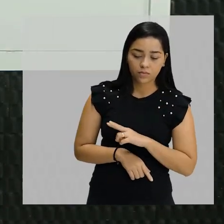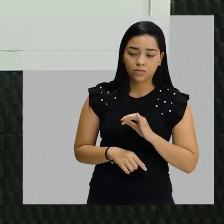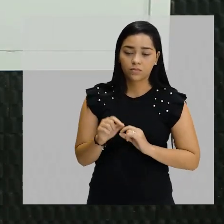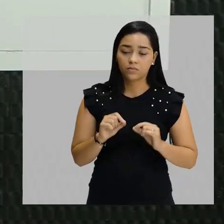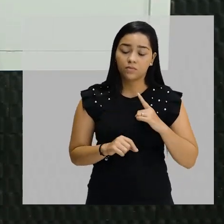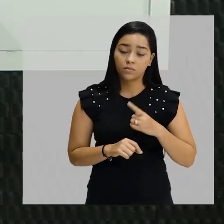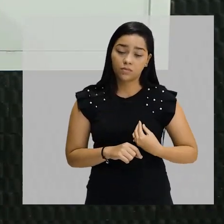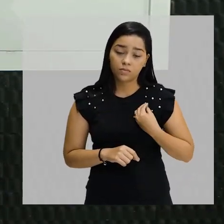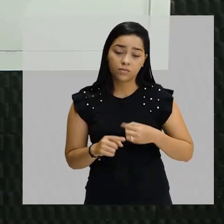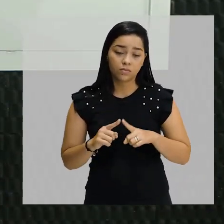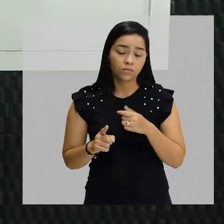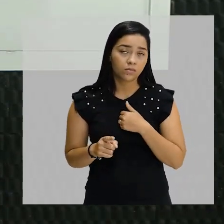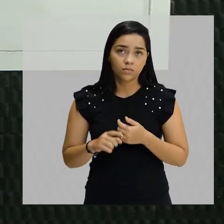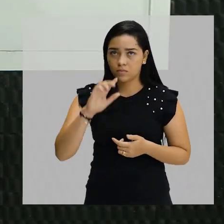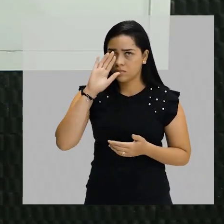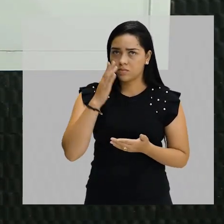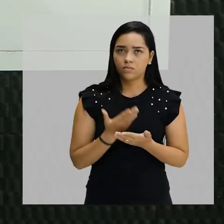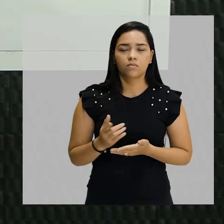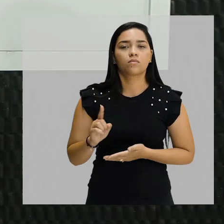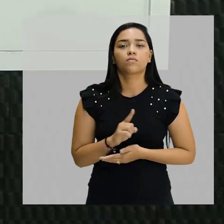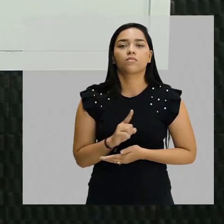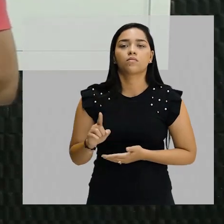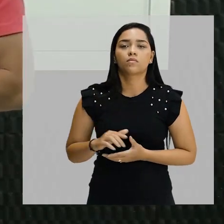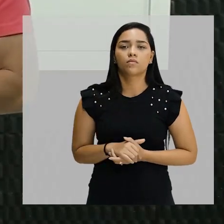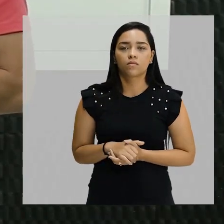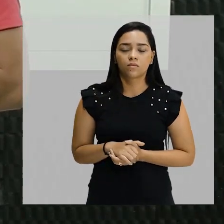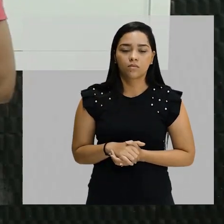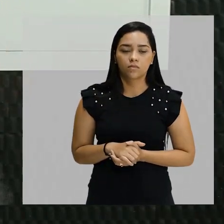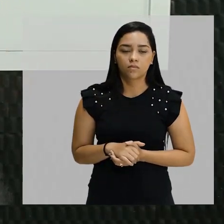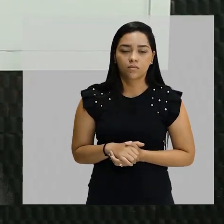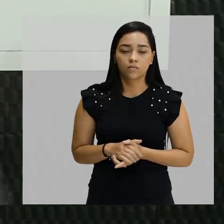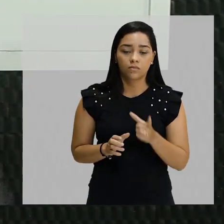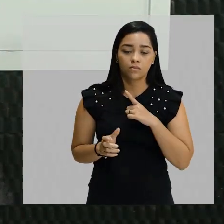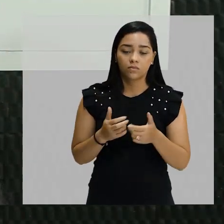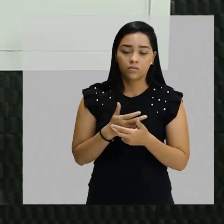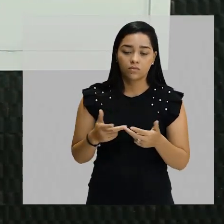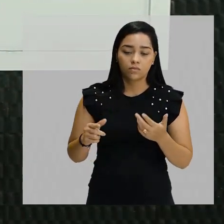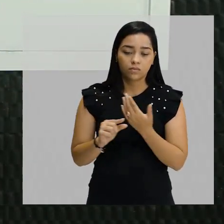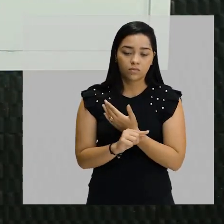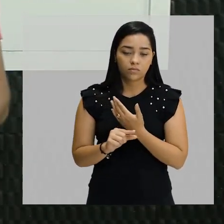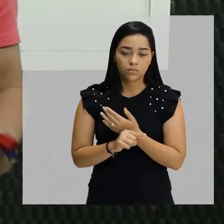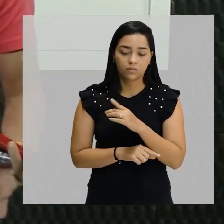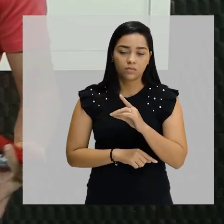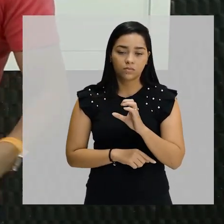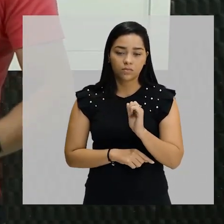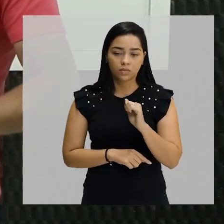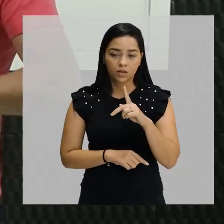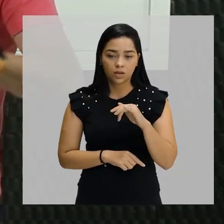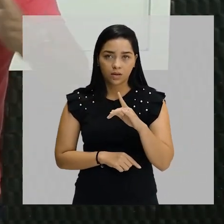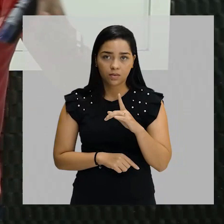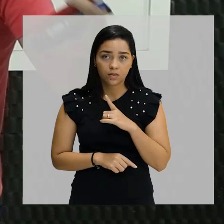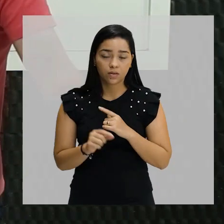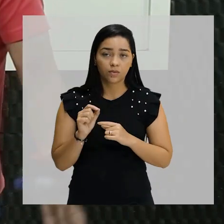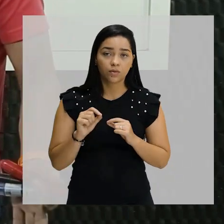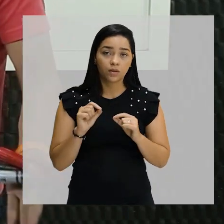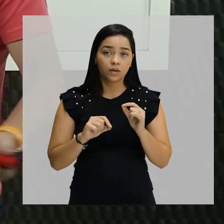vão existir mas eu não vou confiar neles você vai ver que vários autores principalmente descarte que é